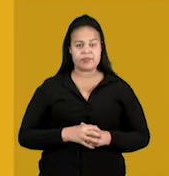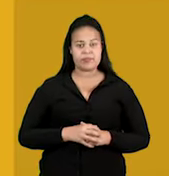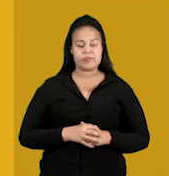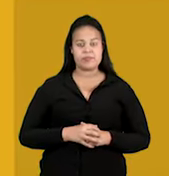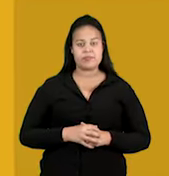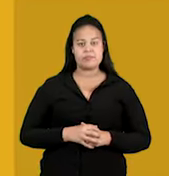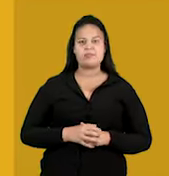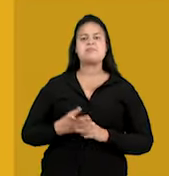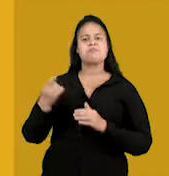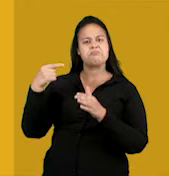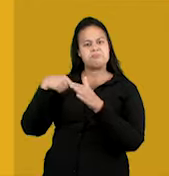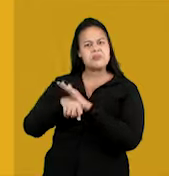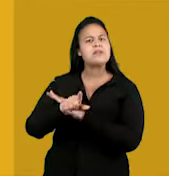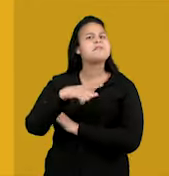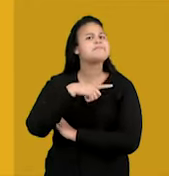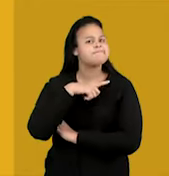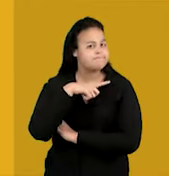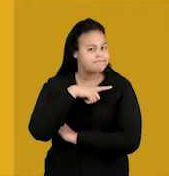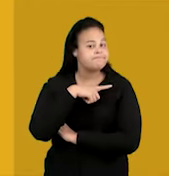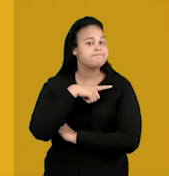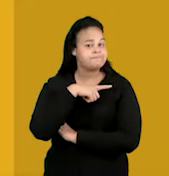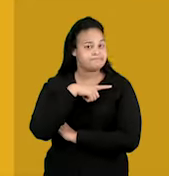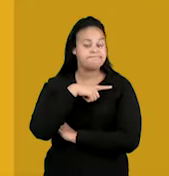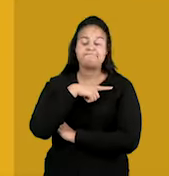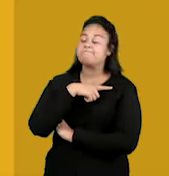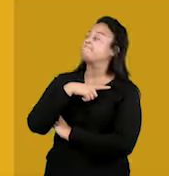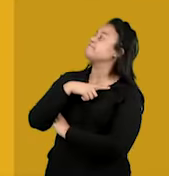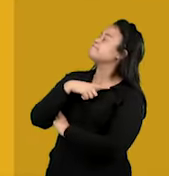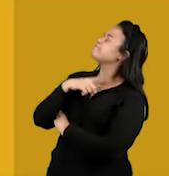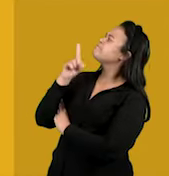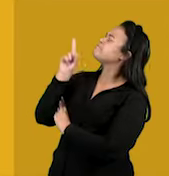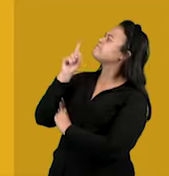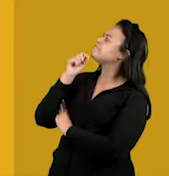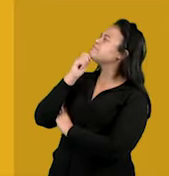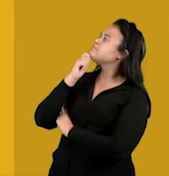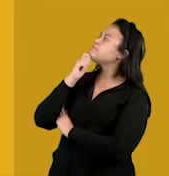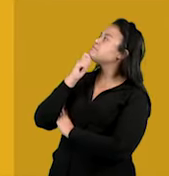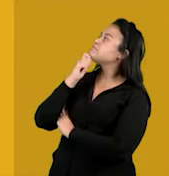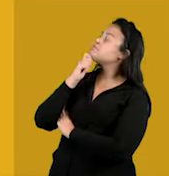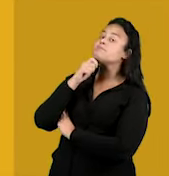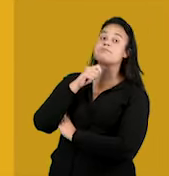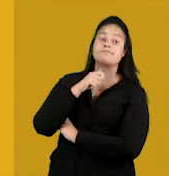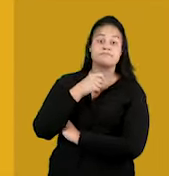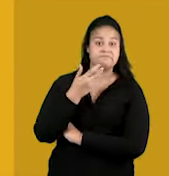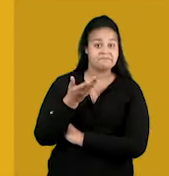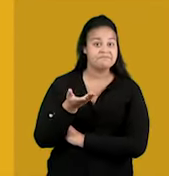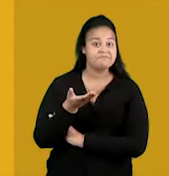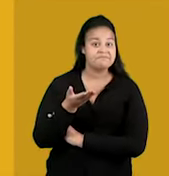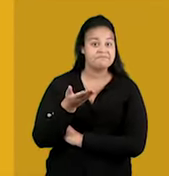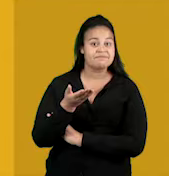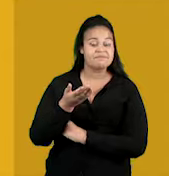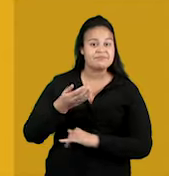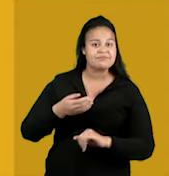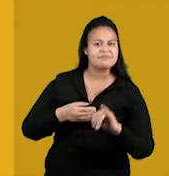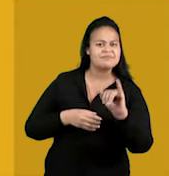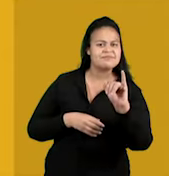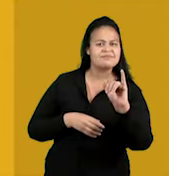faz essa pergunta: esse polígono está